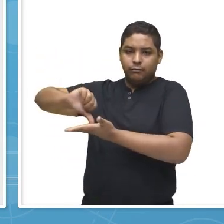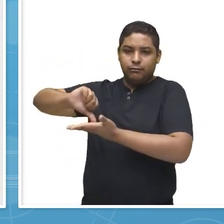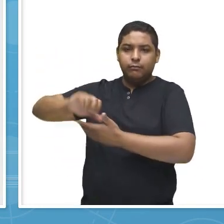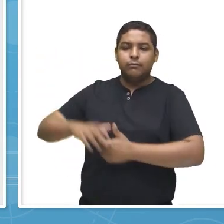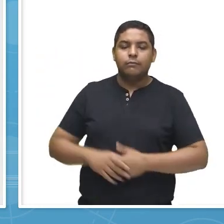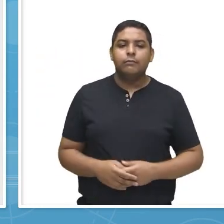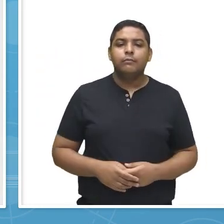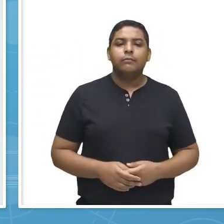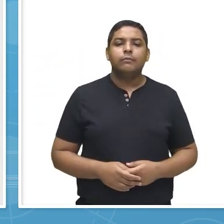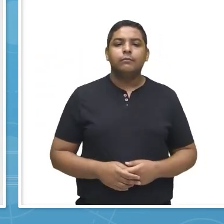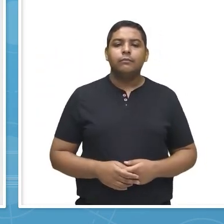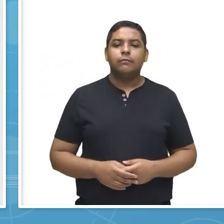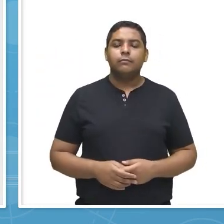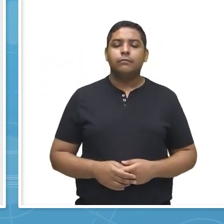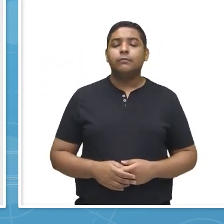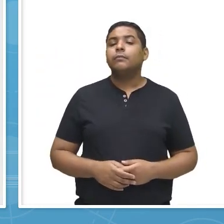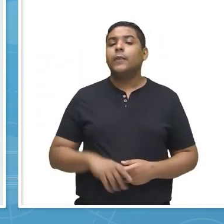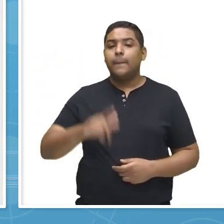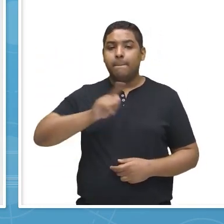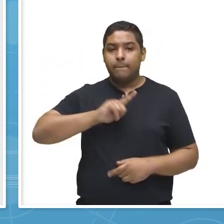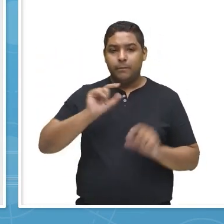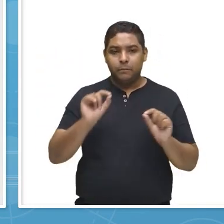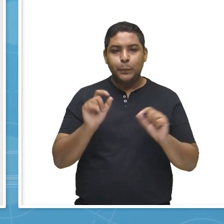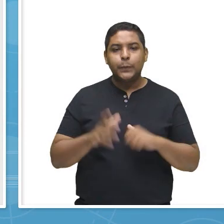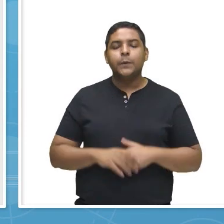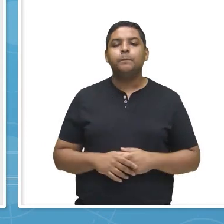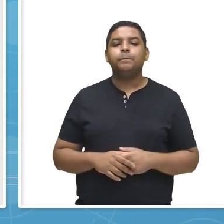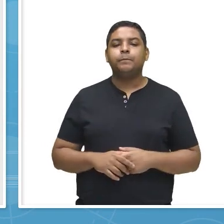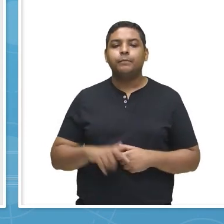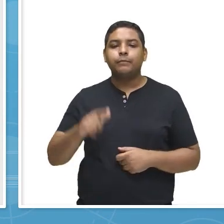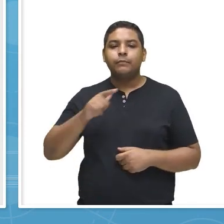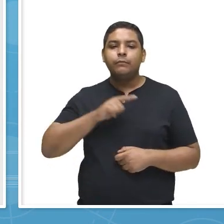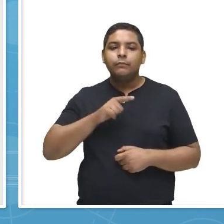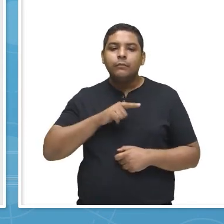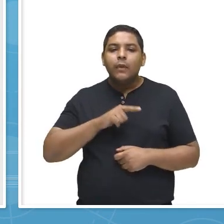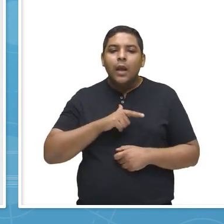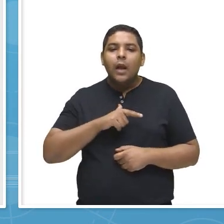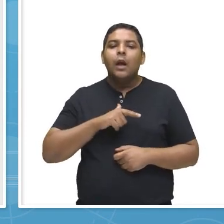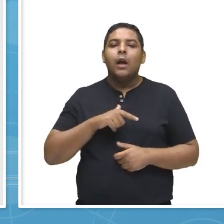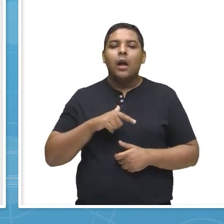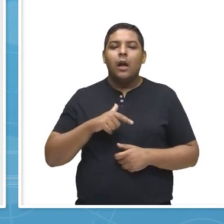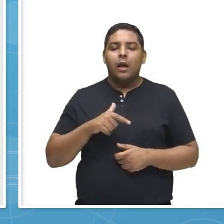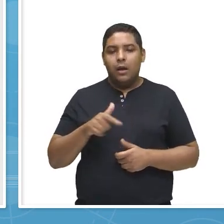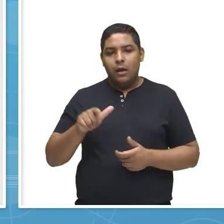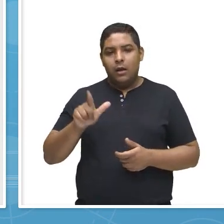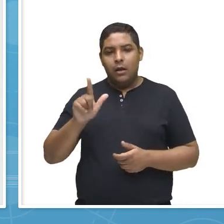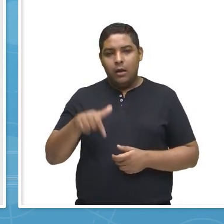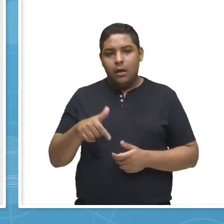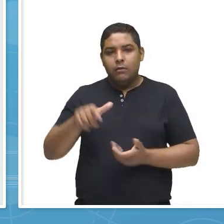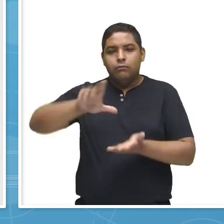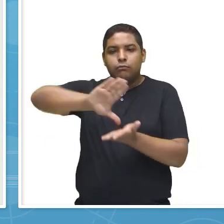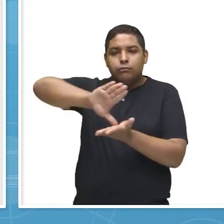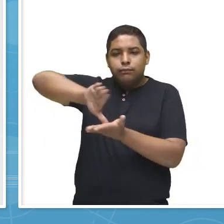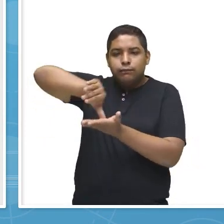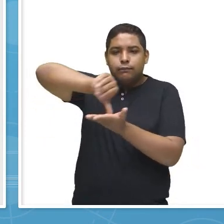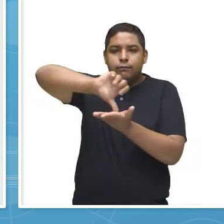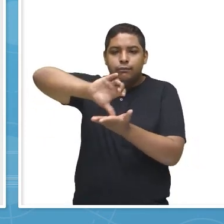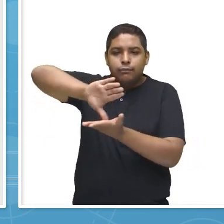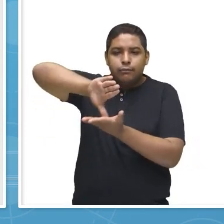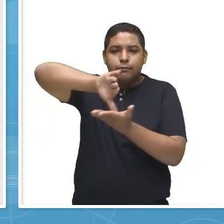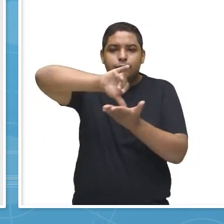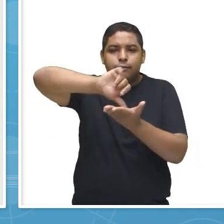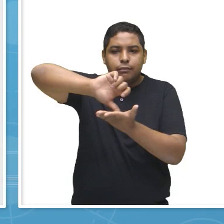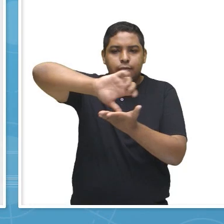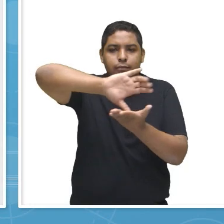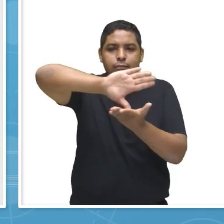bom? Então a gente tem aí, né, essa caravela representando a Europa, justamente porque